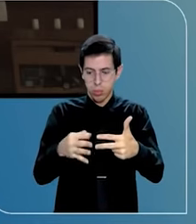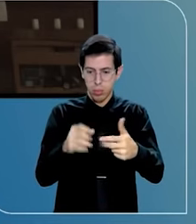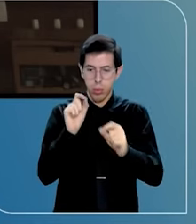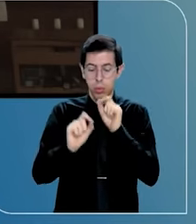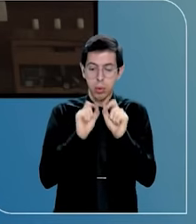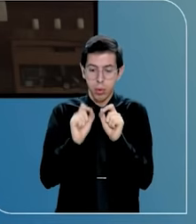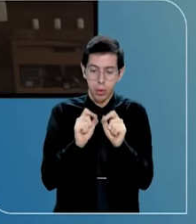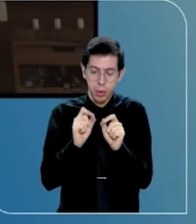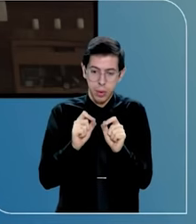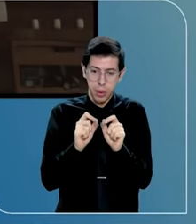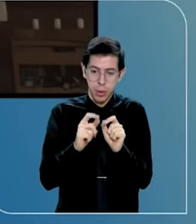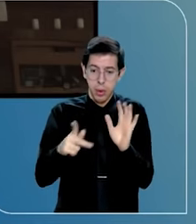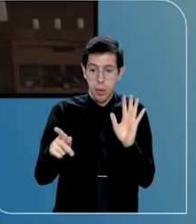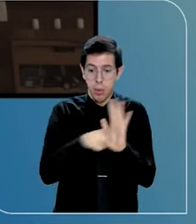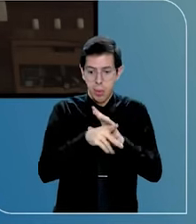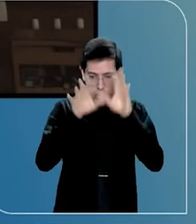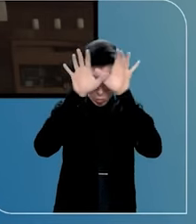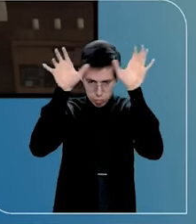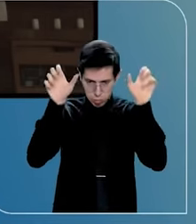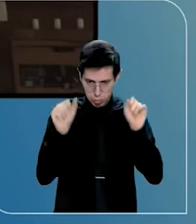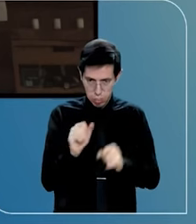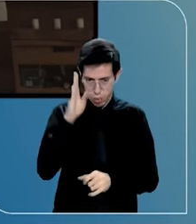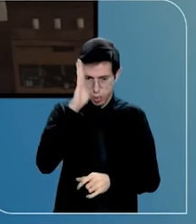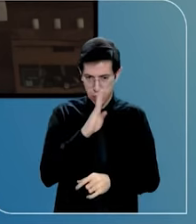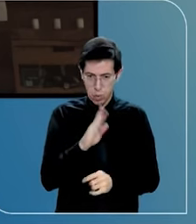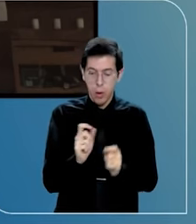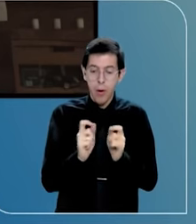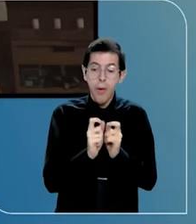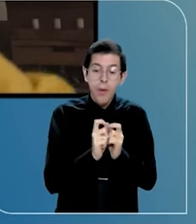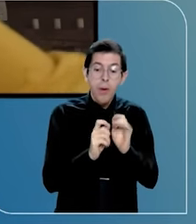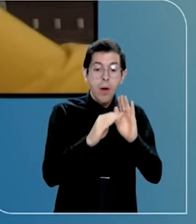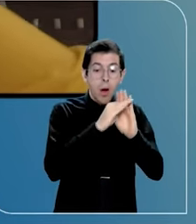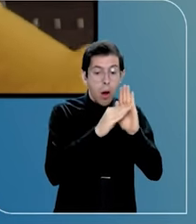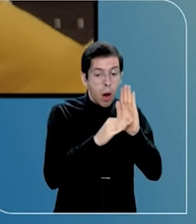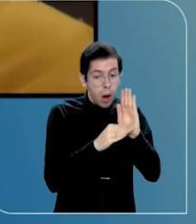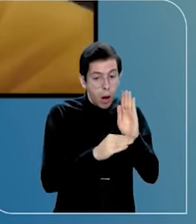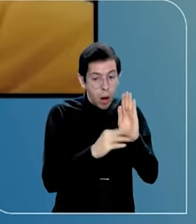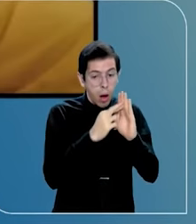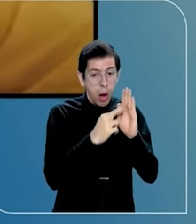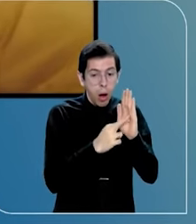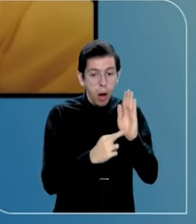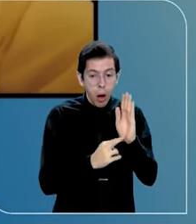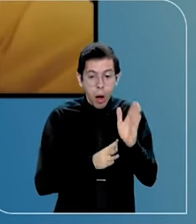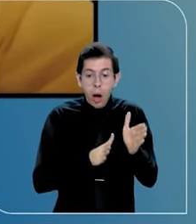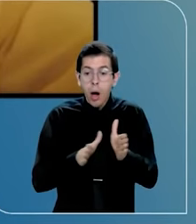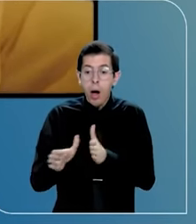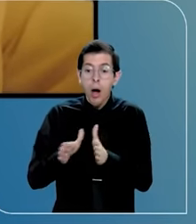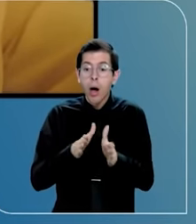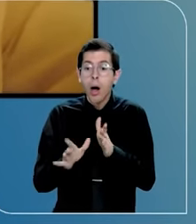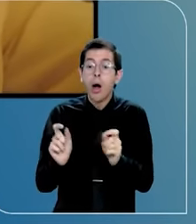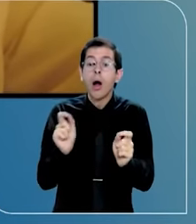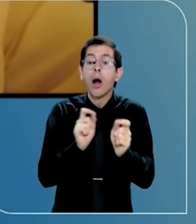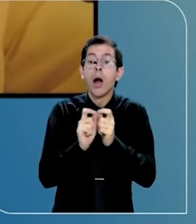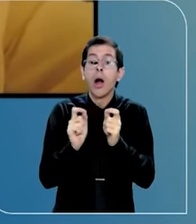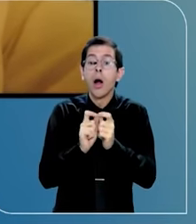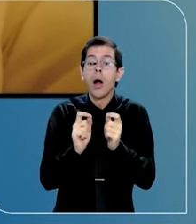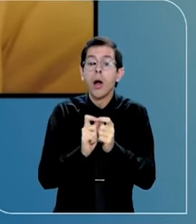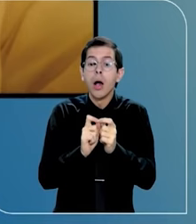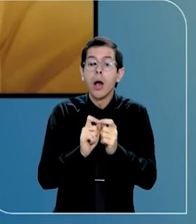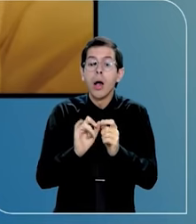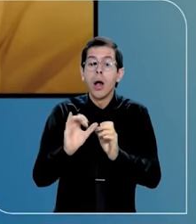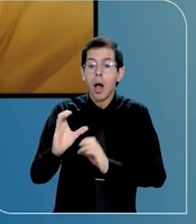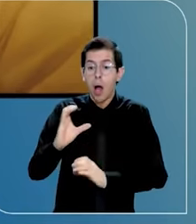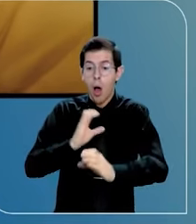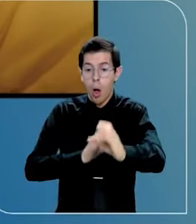que os tribunais brasileiros regulamentem a possibilidade de realizar atos de